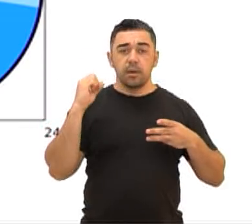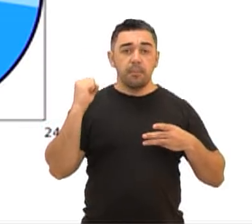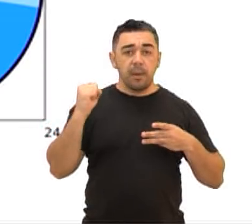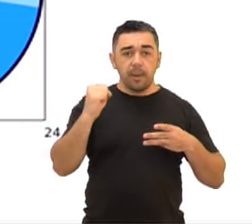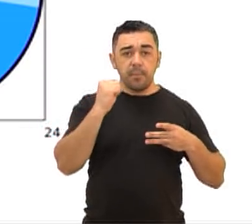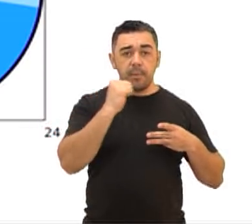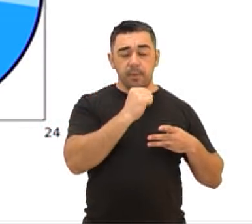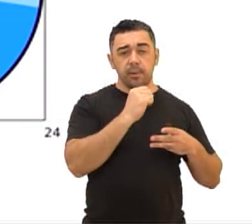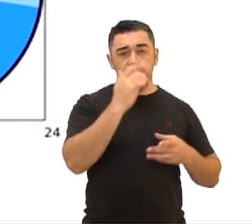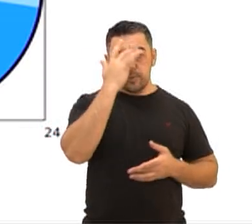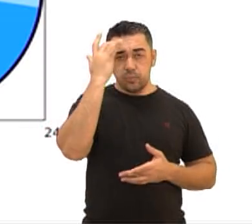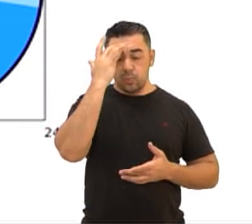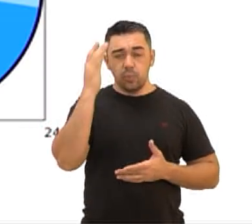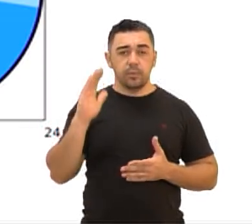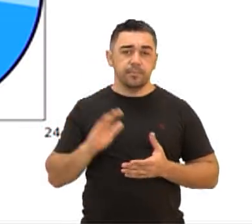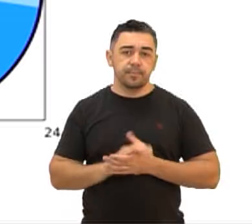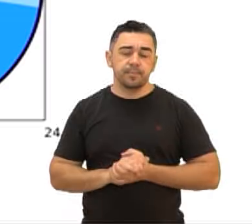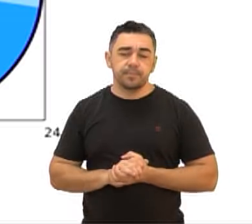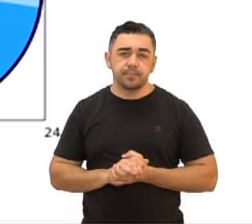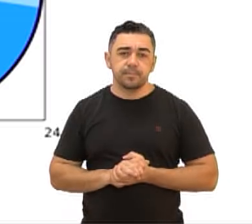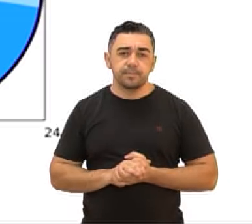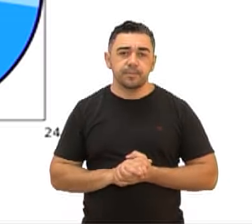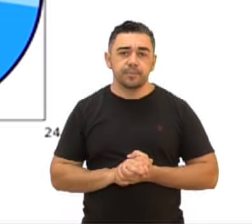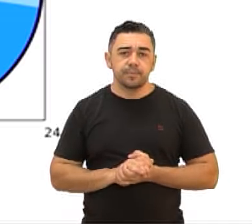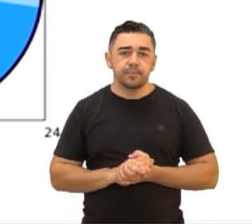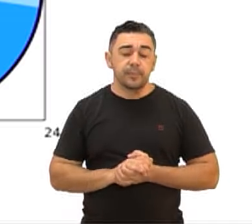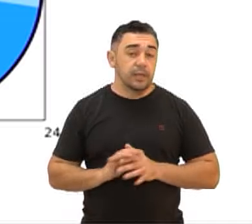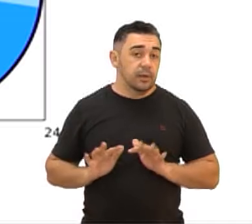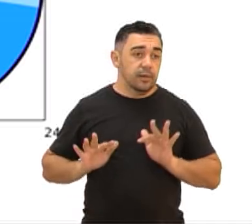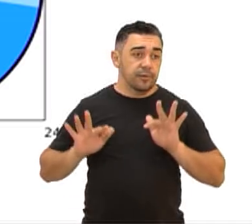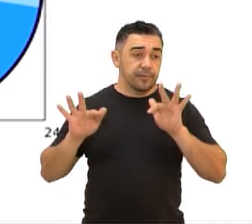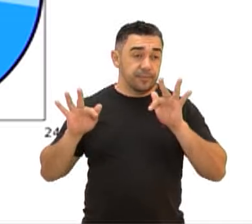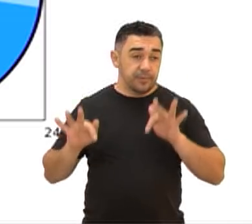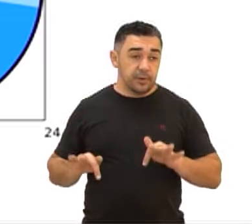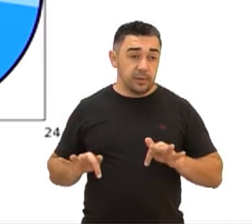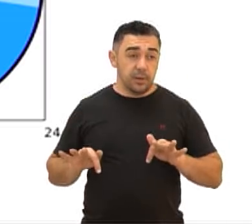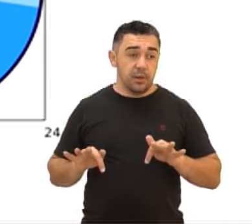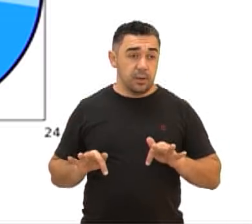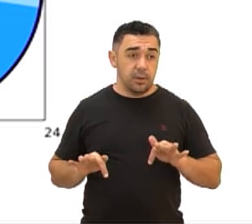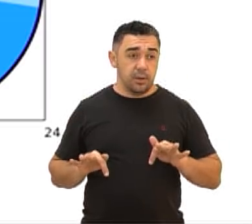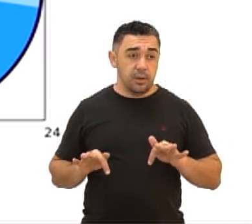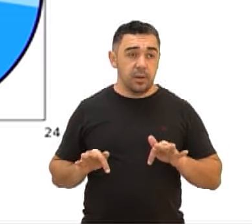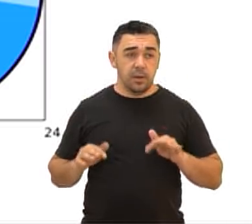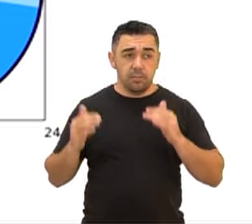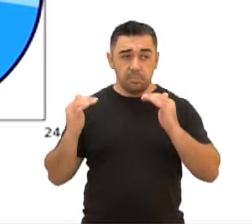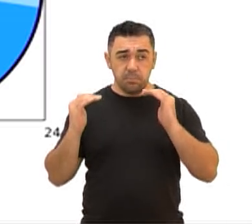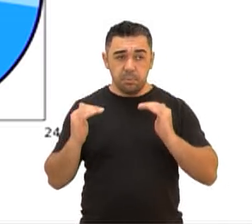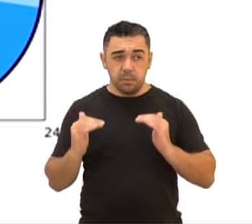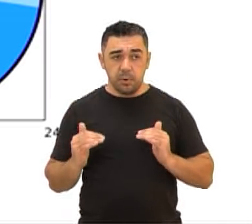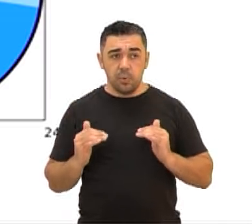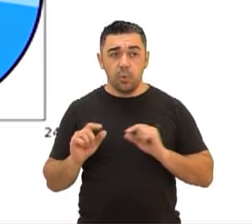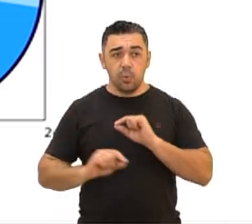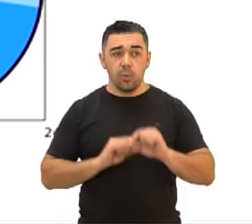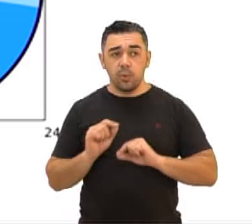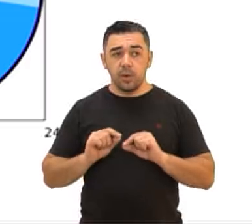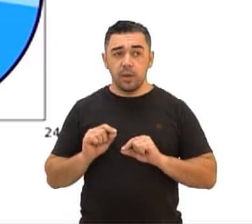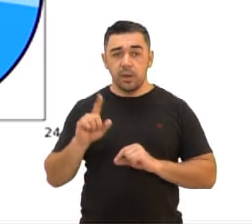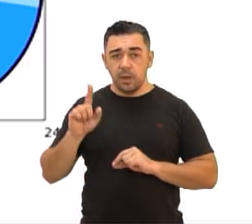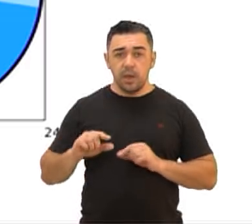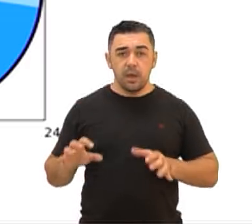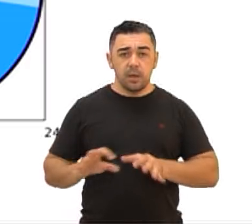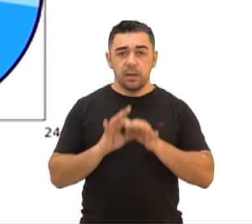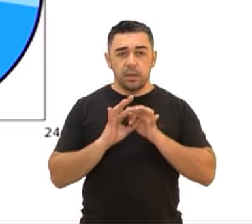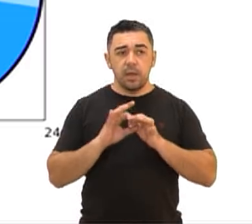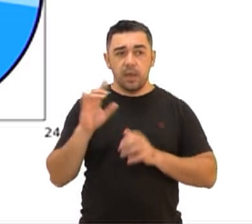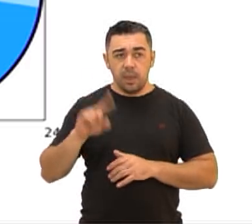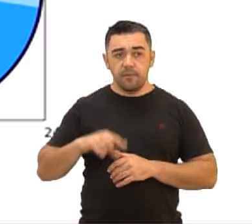a população local. No final, lá embaixo desse teu gráfico, você tem os países do eixo, que estão